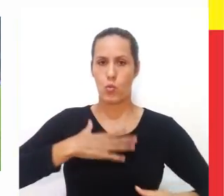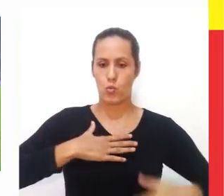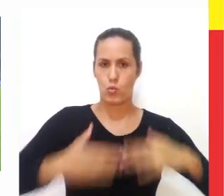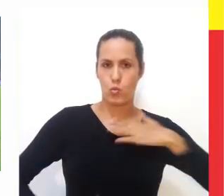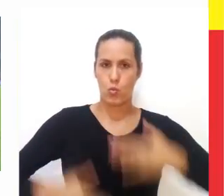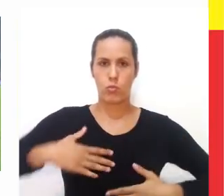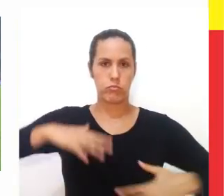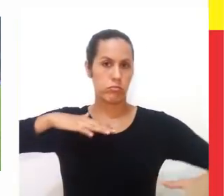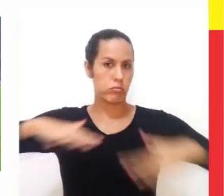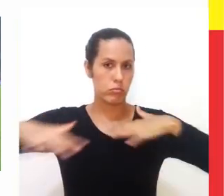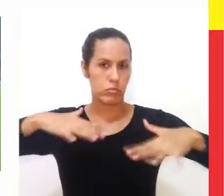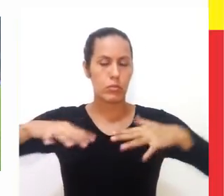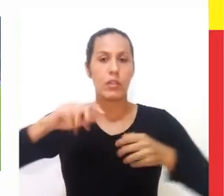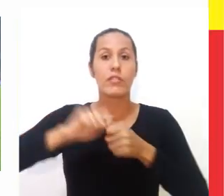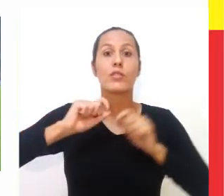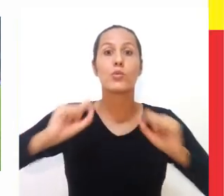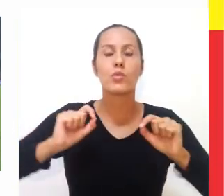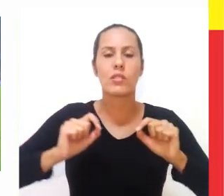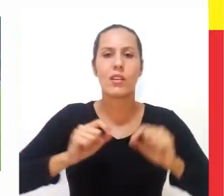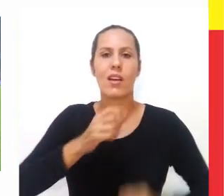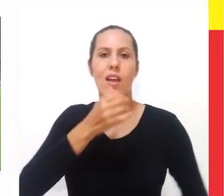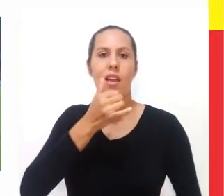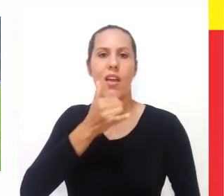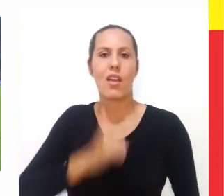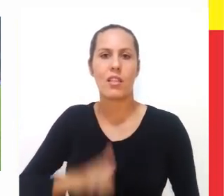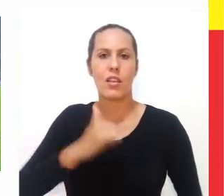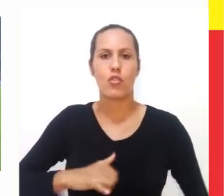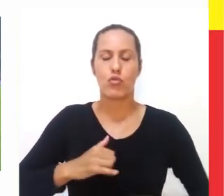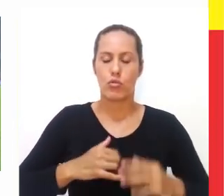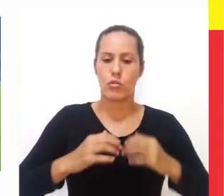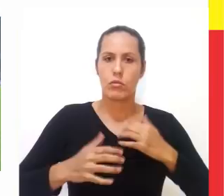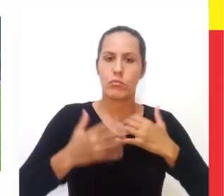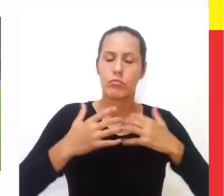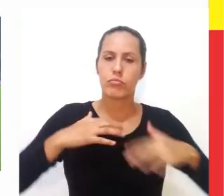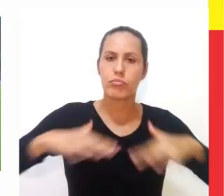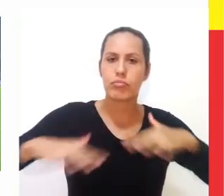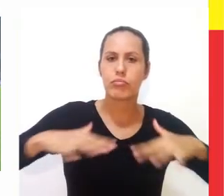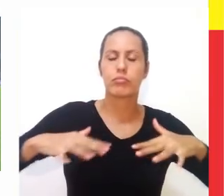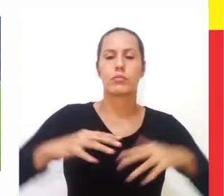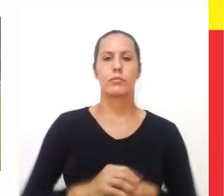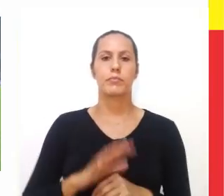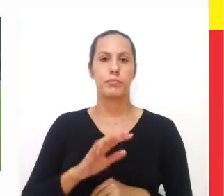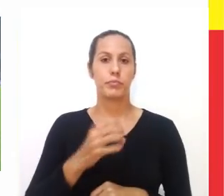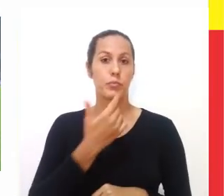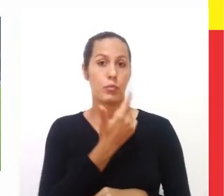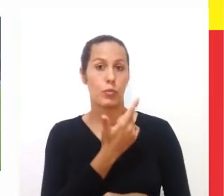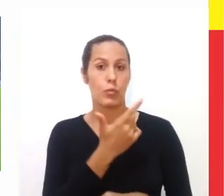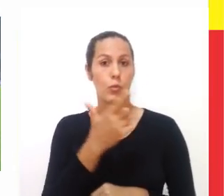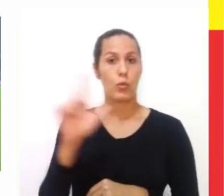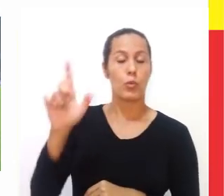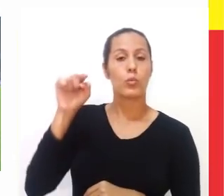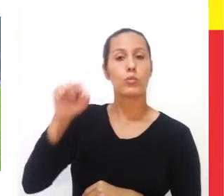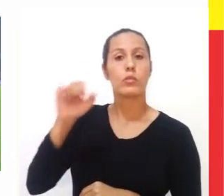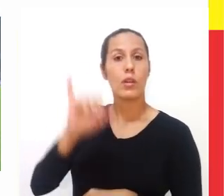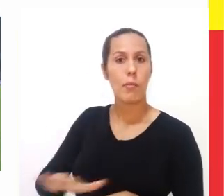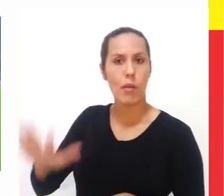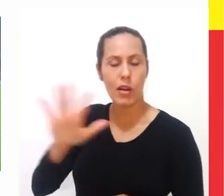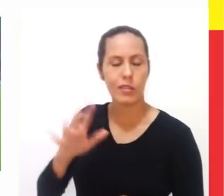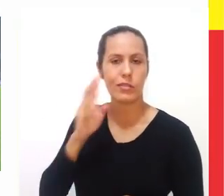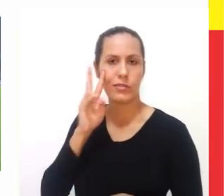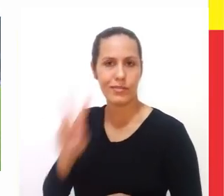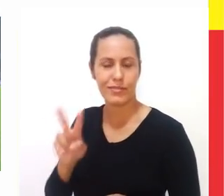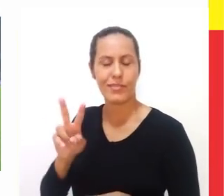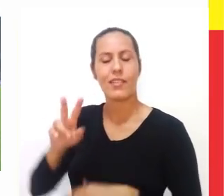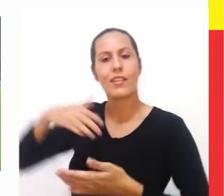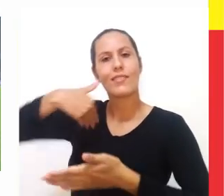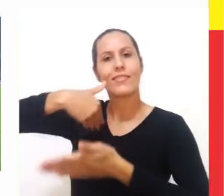esse movimento que ele está fazendo aí, ele está gastando energia, certo? No outro momento, na outra figura, você vê aí